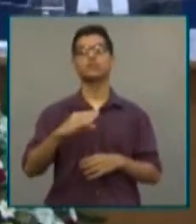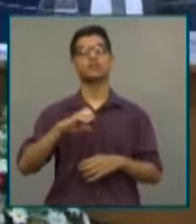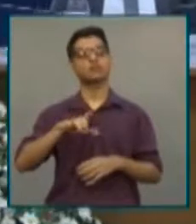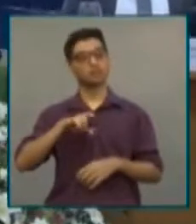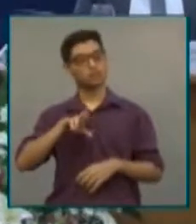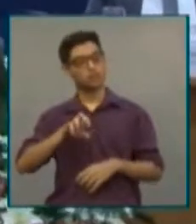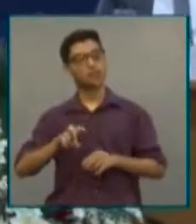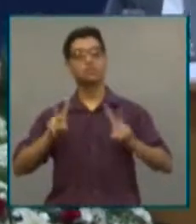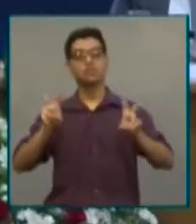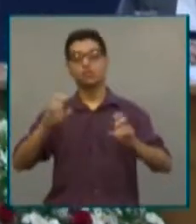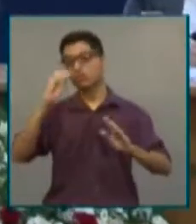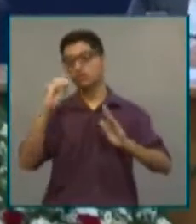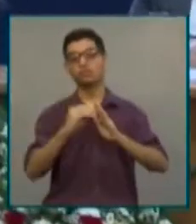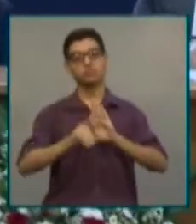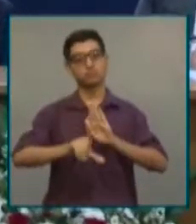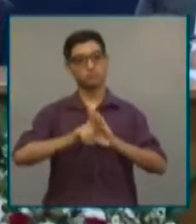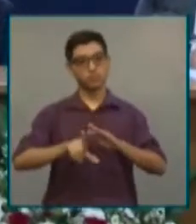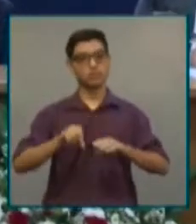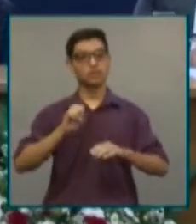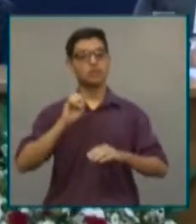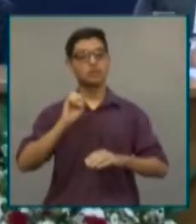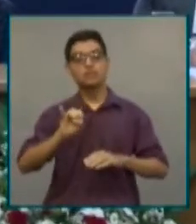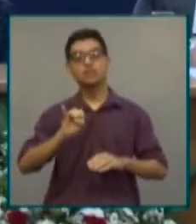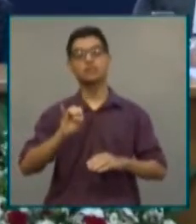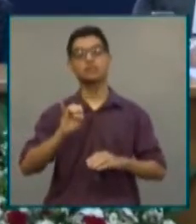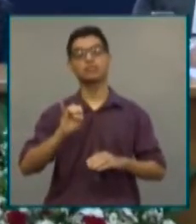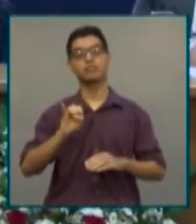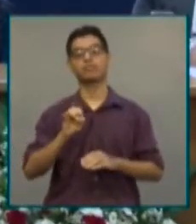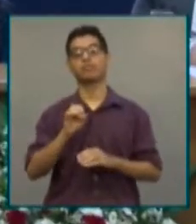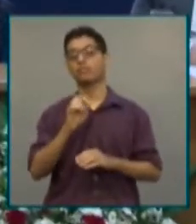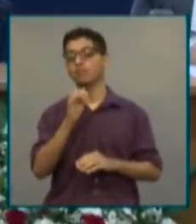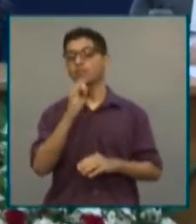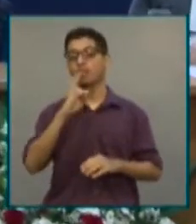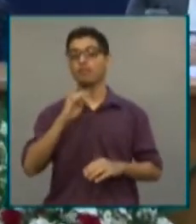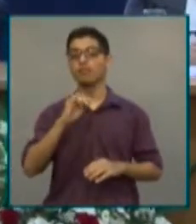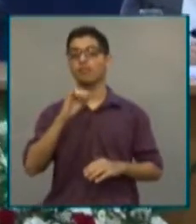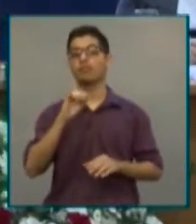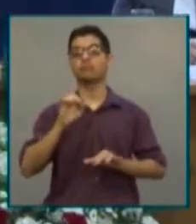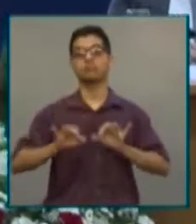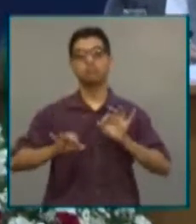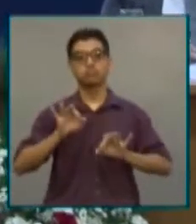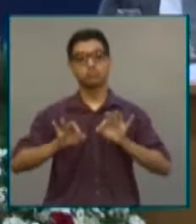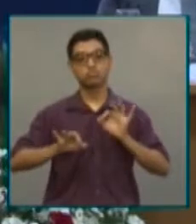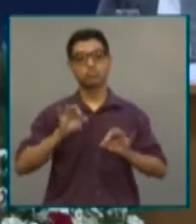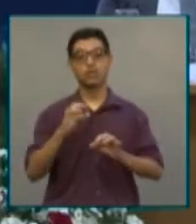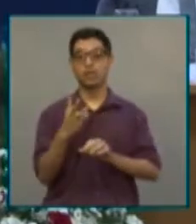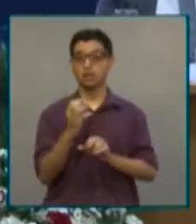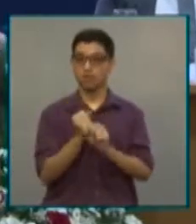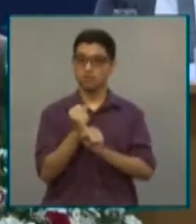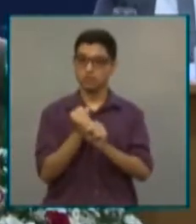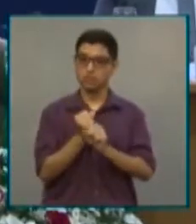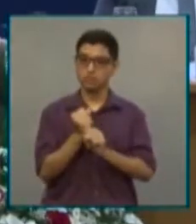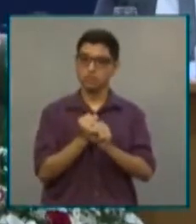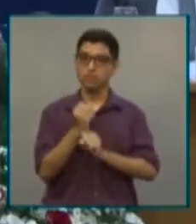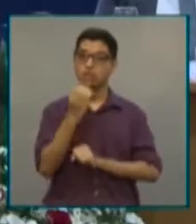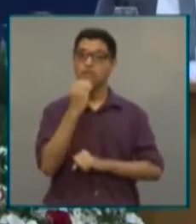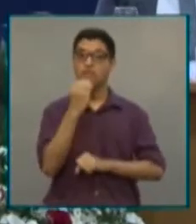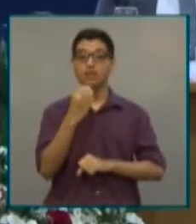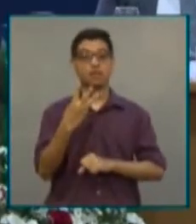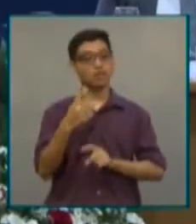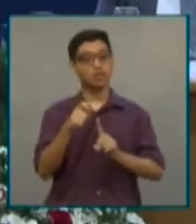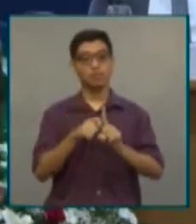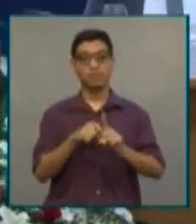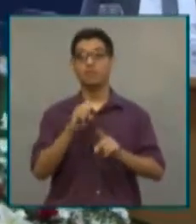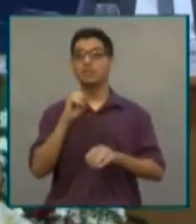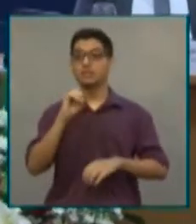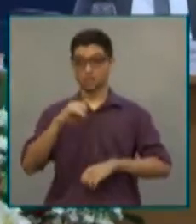que sejam julgados em 30 dias. Hoje se passam 3 anos para um desagravo ser julgado. Quando é julgado, já perdeu o objeto. O